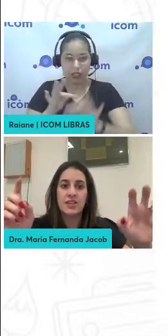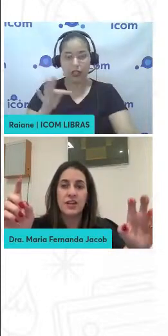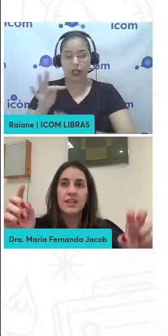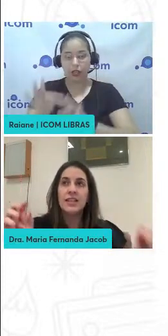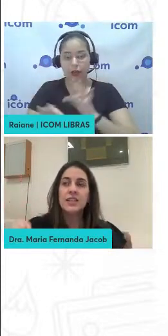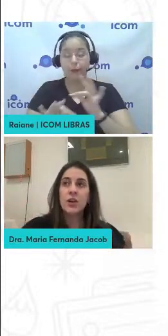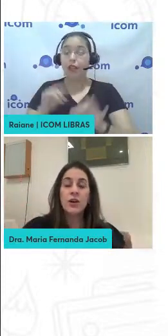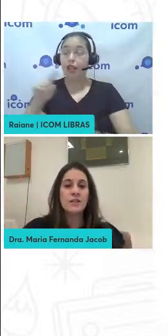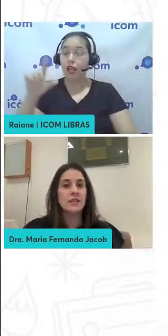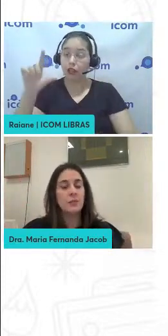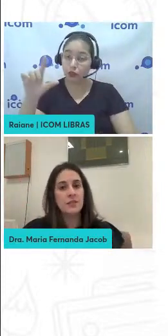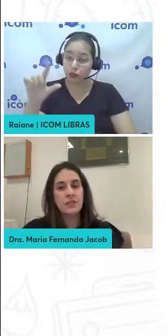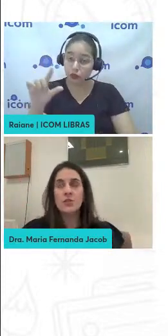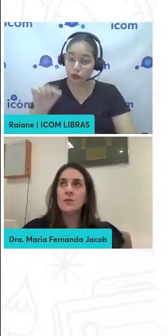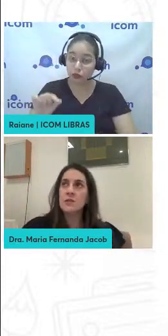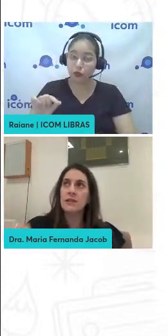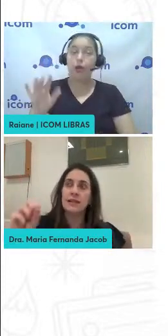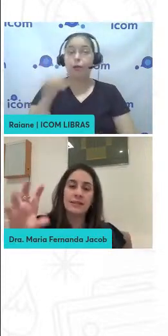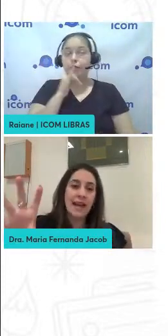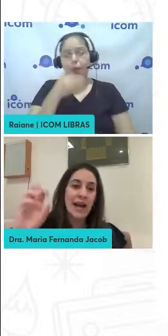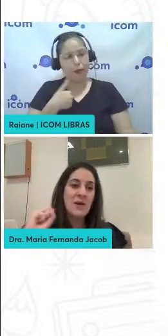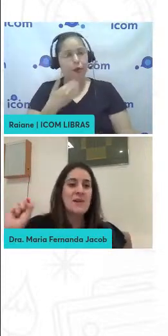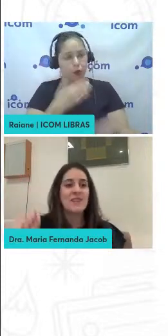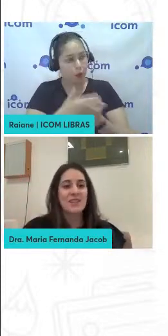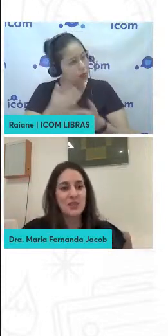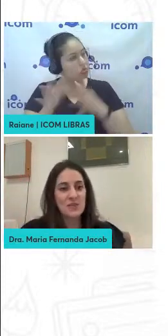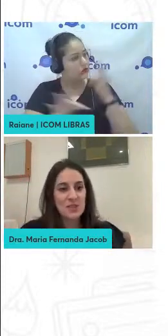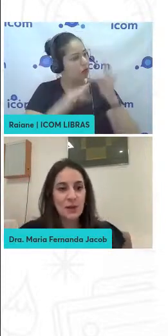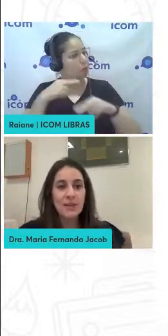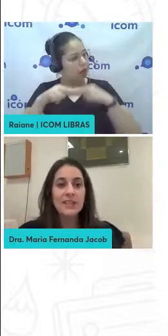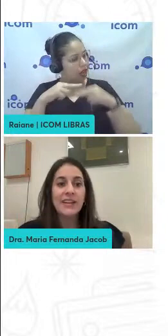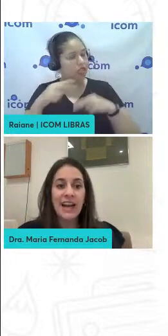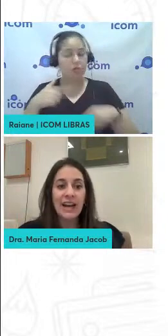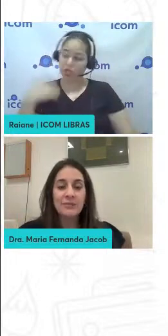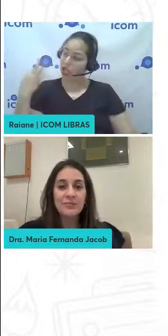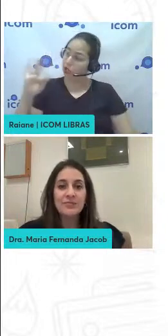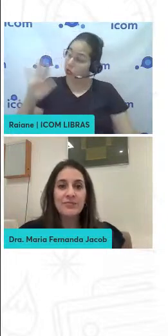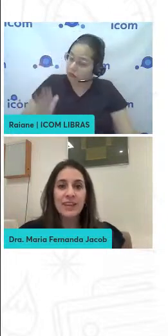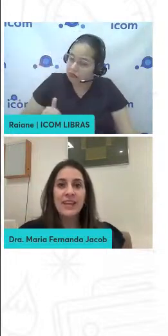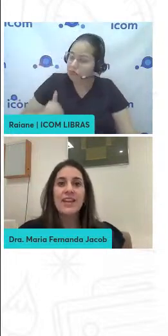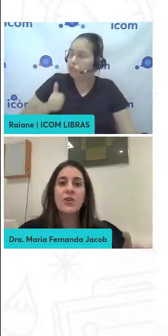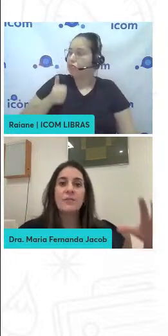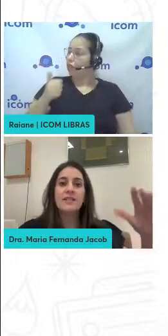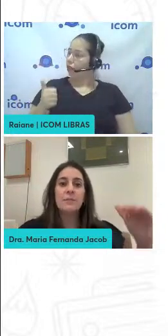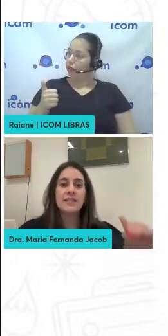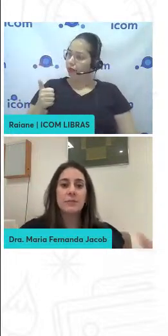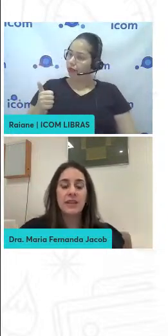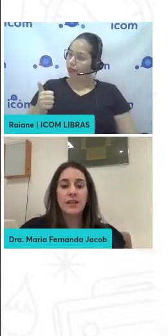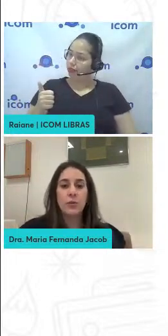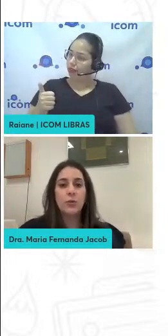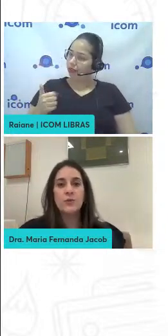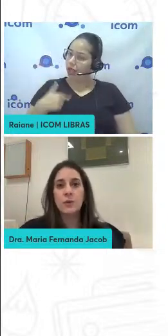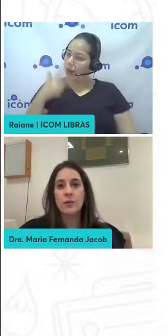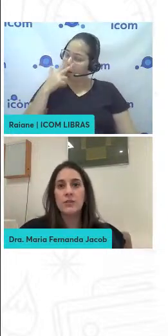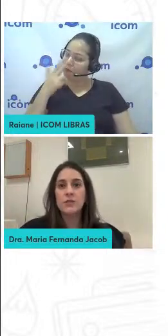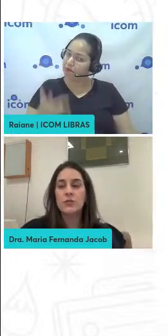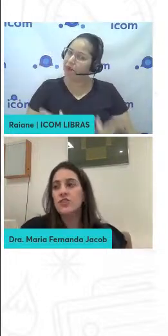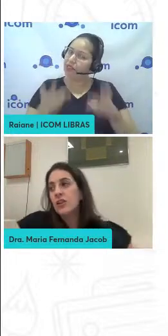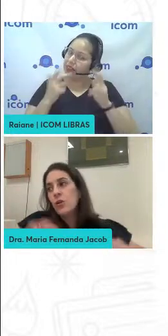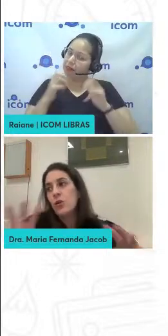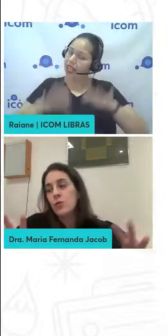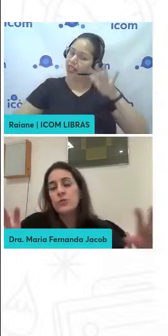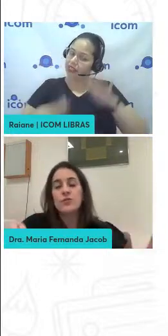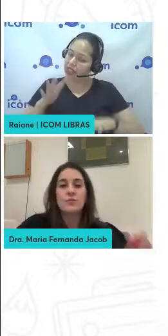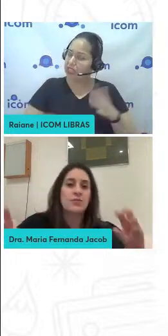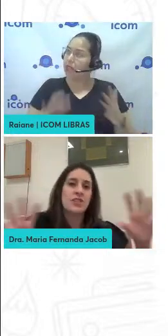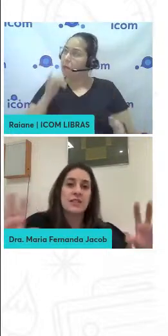recorrente, ou seja, nossa, depois que a gente começou a tratar, minha dor começou a melhorar. Eu comecei a perceber que em alguns momentos do